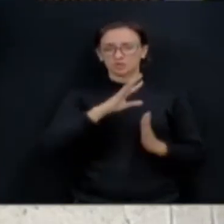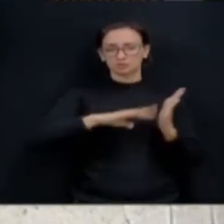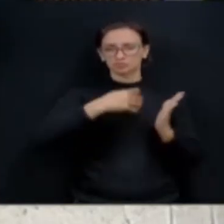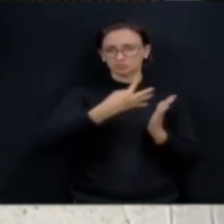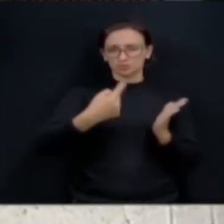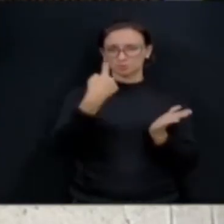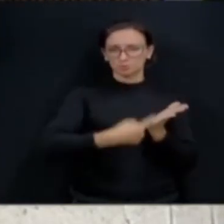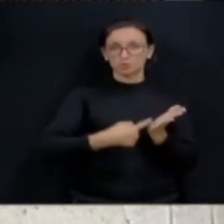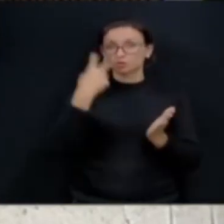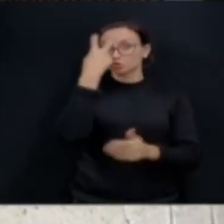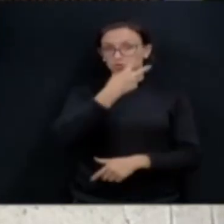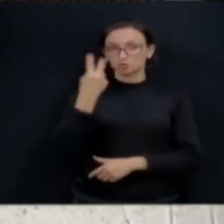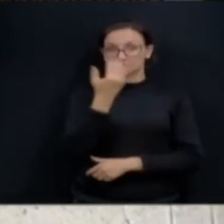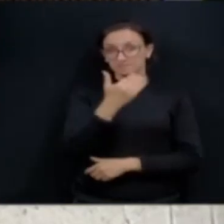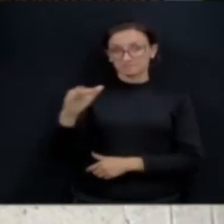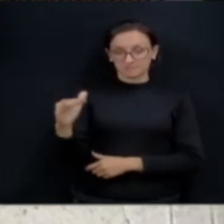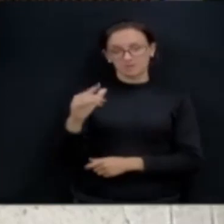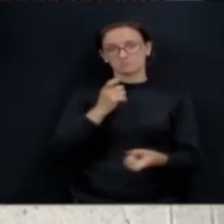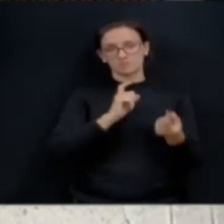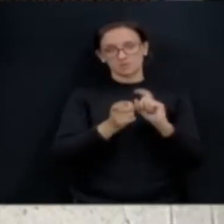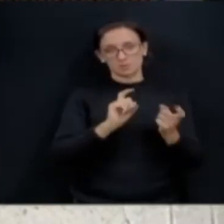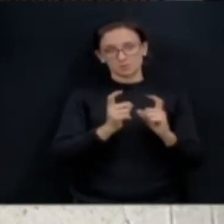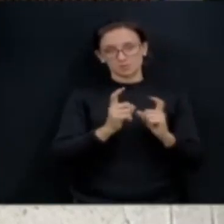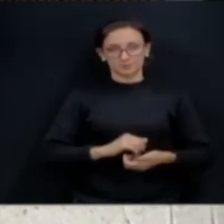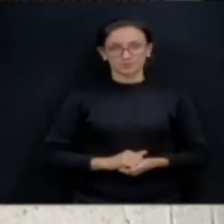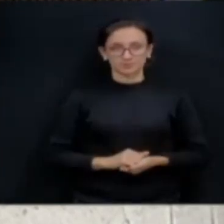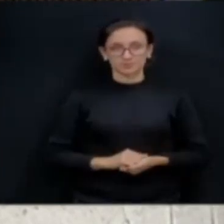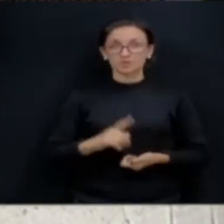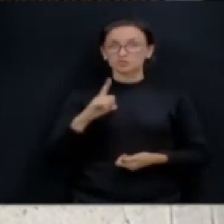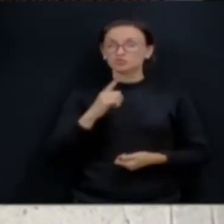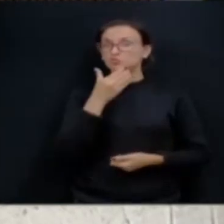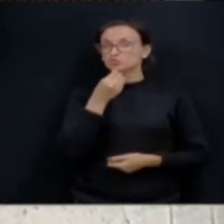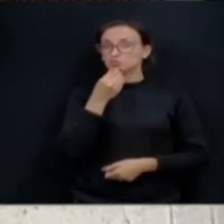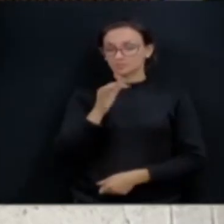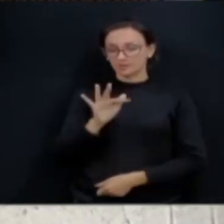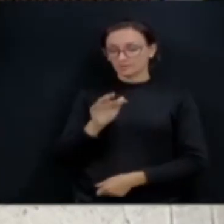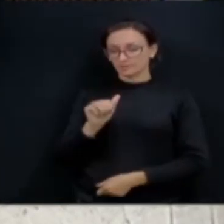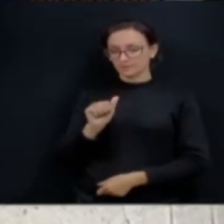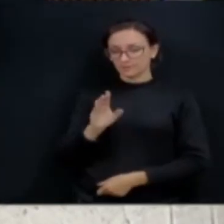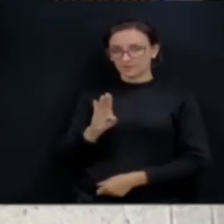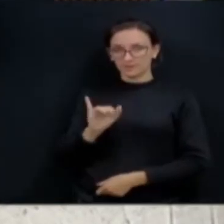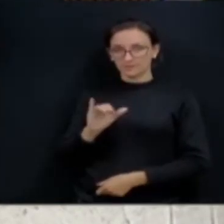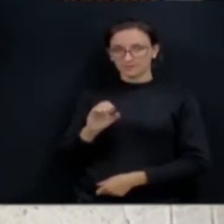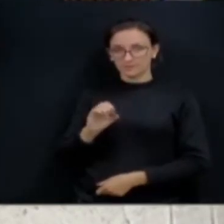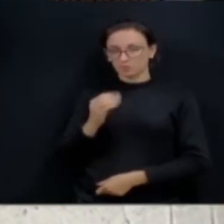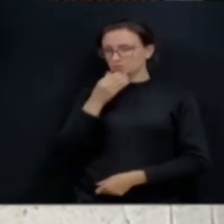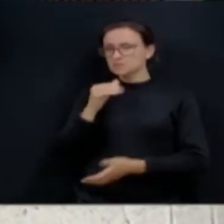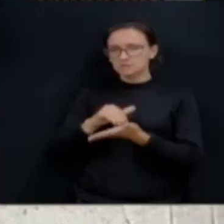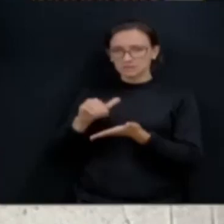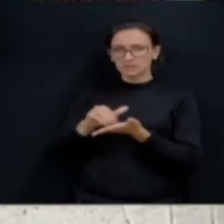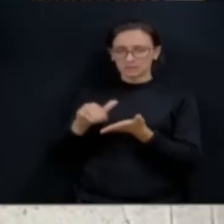de reunião. Uma agenda onde o Fábio, que é o secretário substituto de Fiscalização